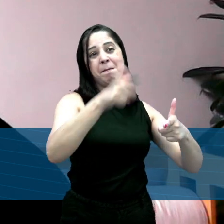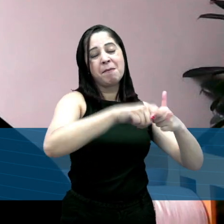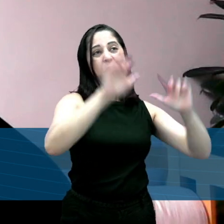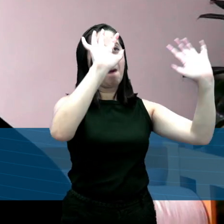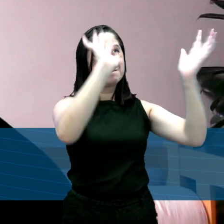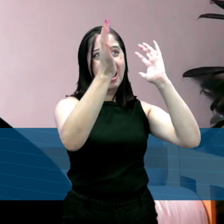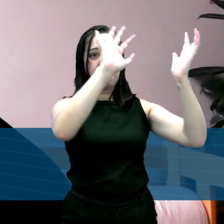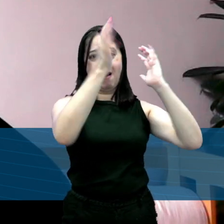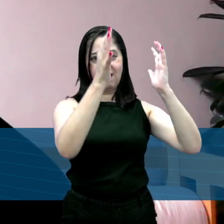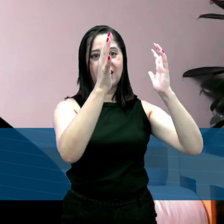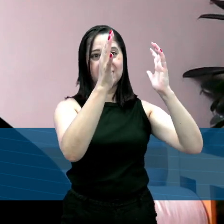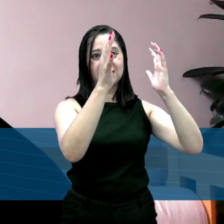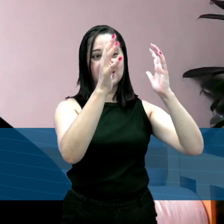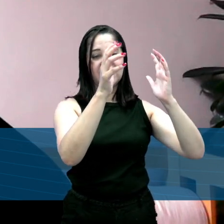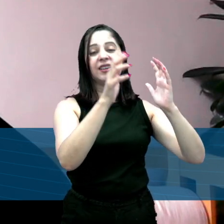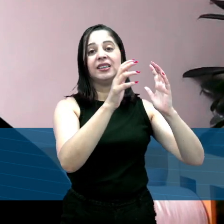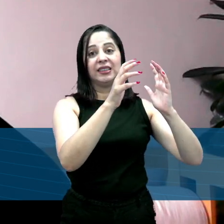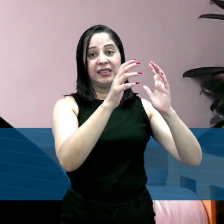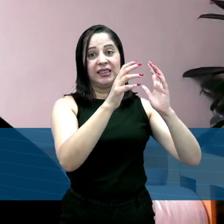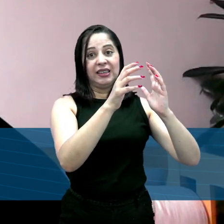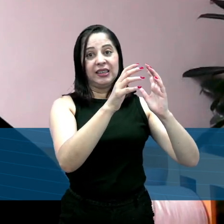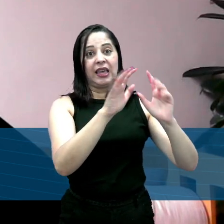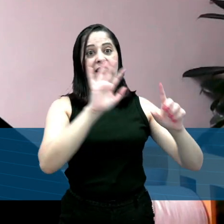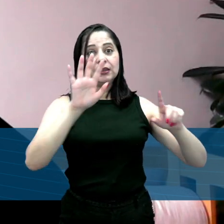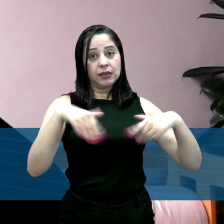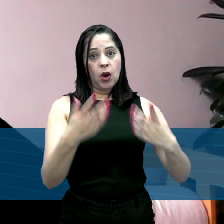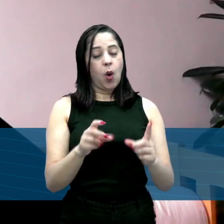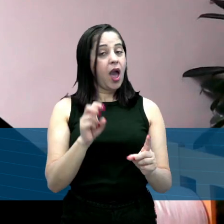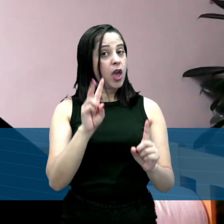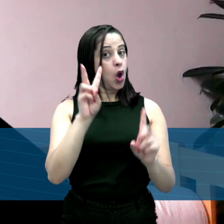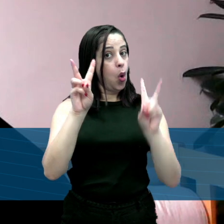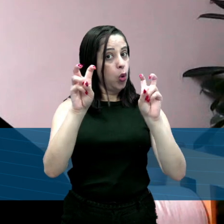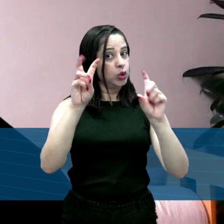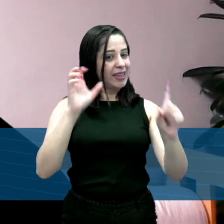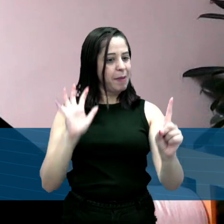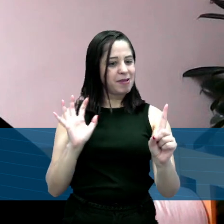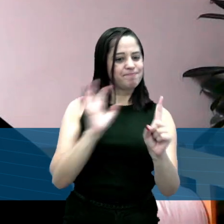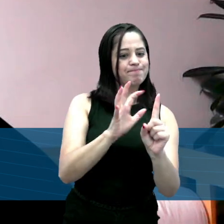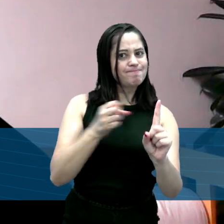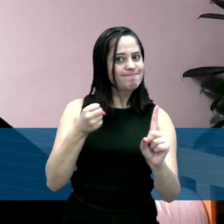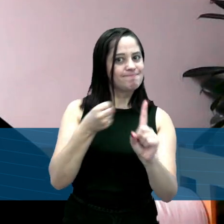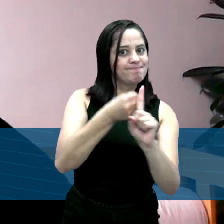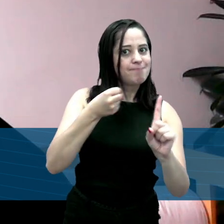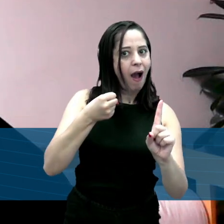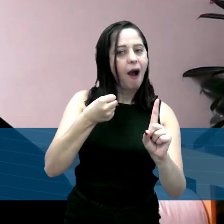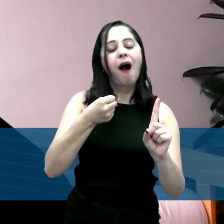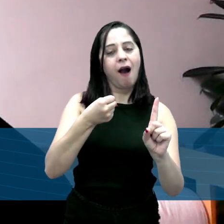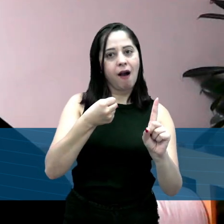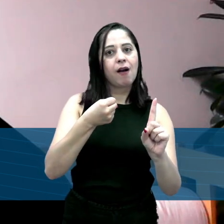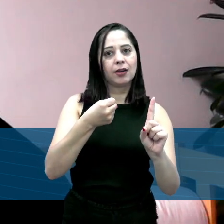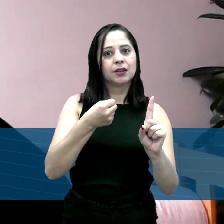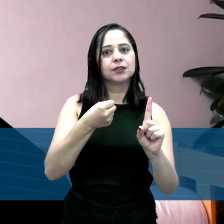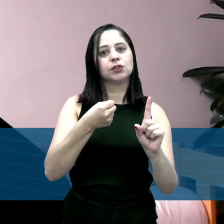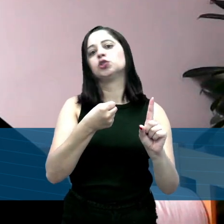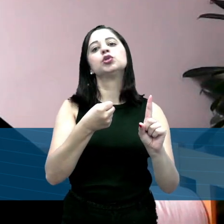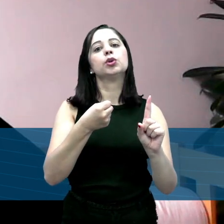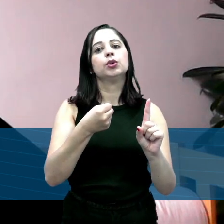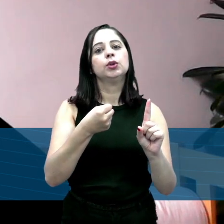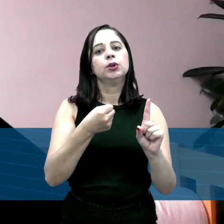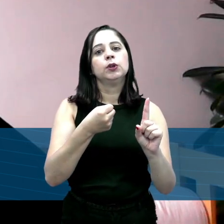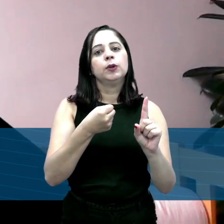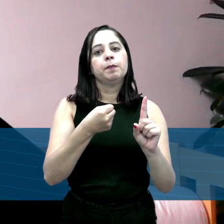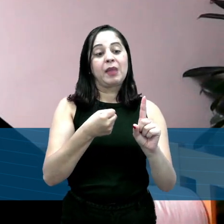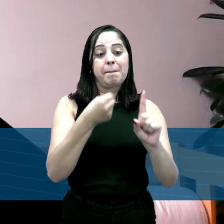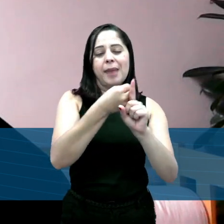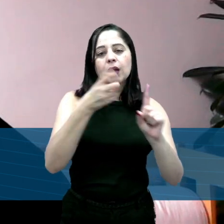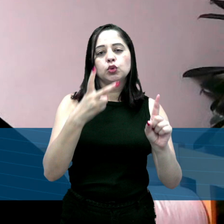muitos povos. E quando nós falamos desses impactos, é interessante a gente pontuar alguns, né? Como essa parte de